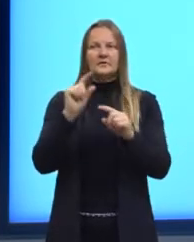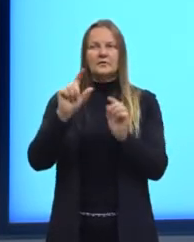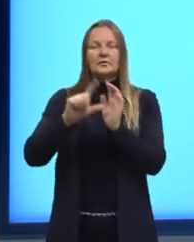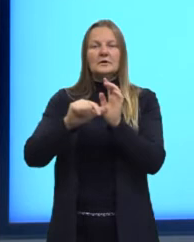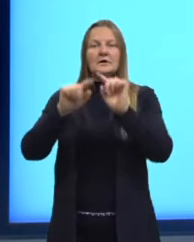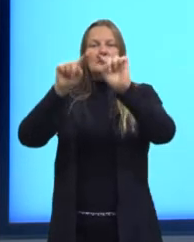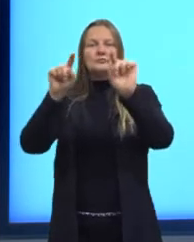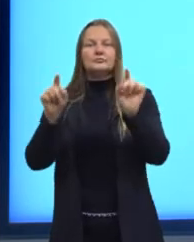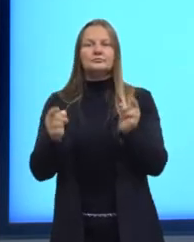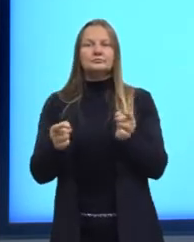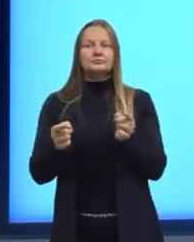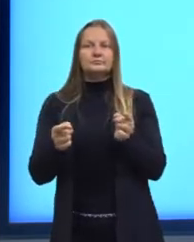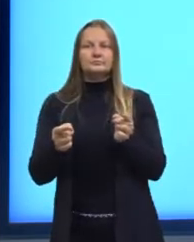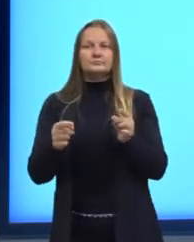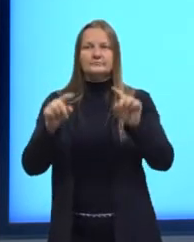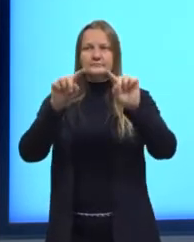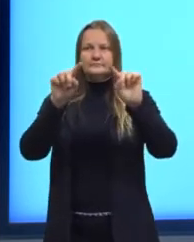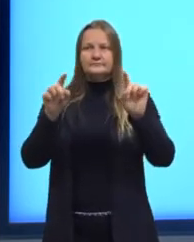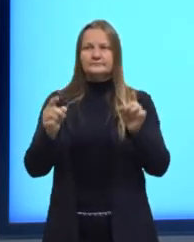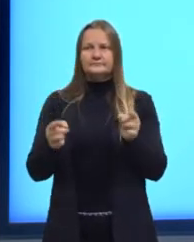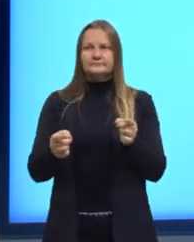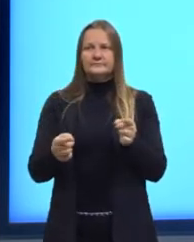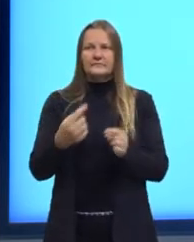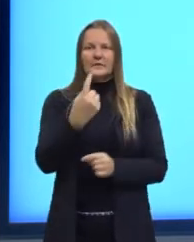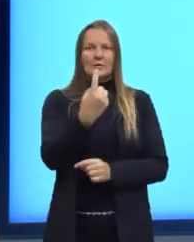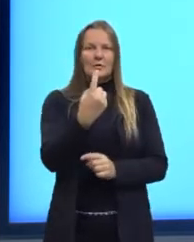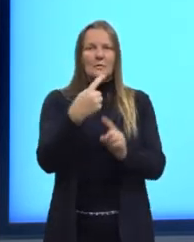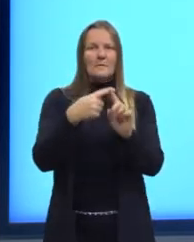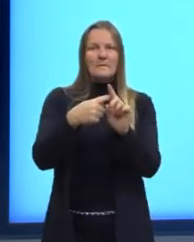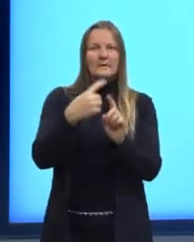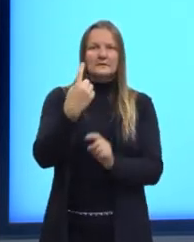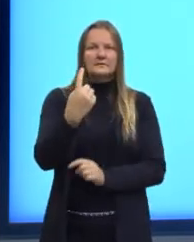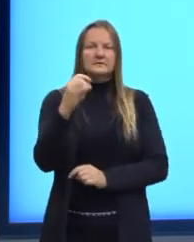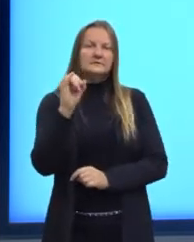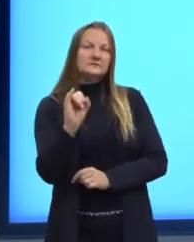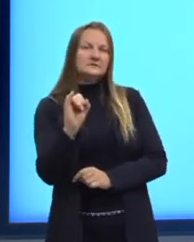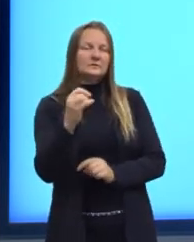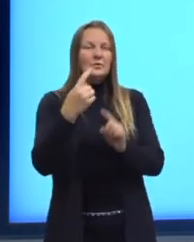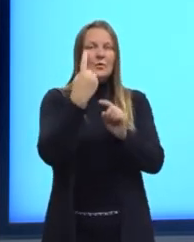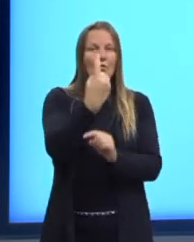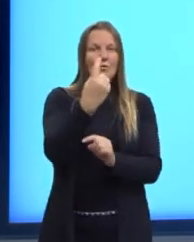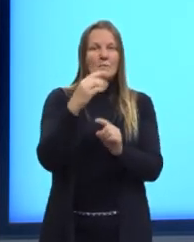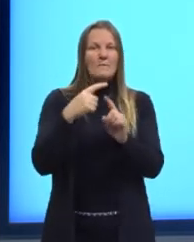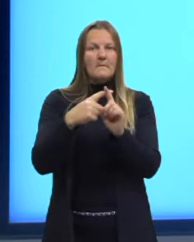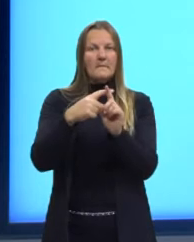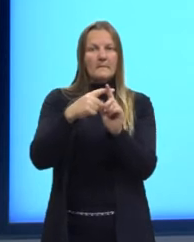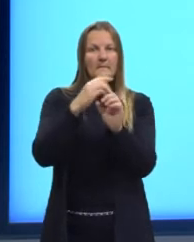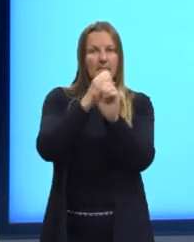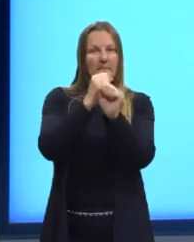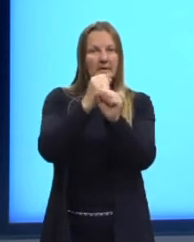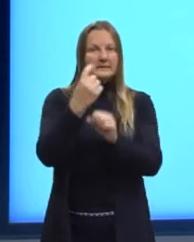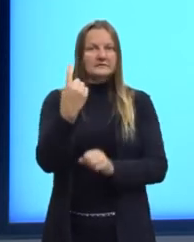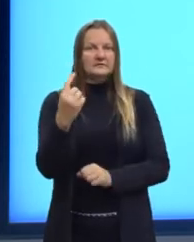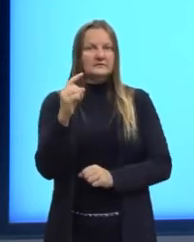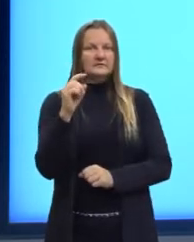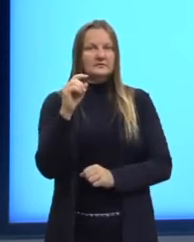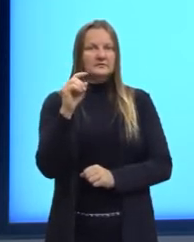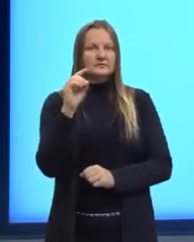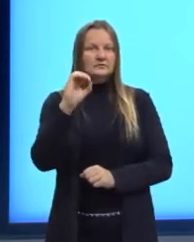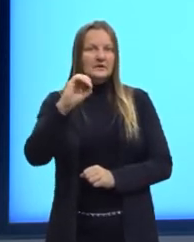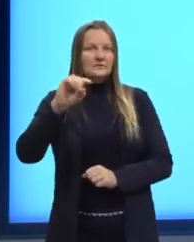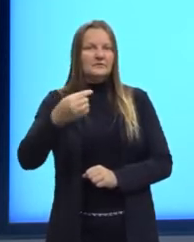em parênteses né o parênteses era um mais I então ficaria um mais